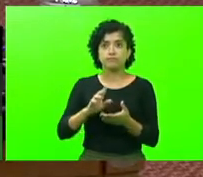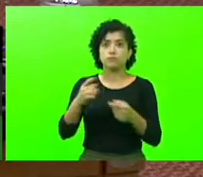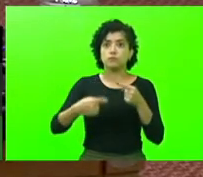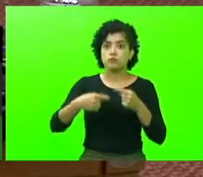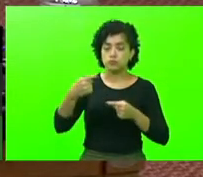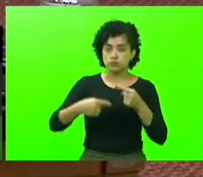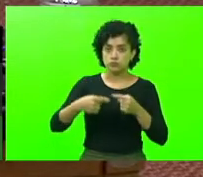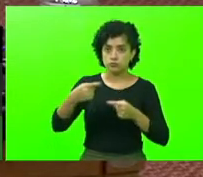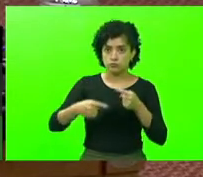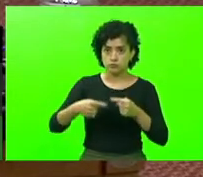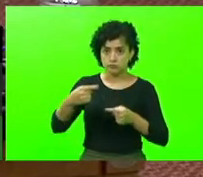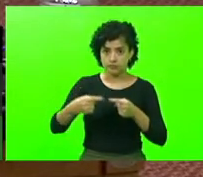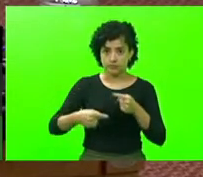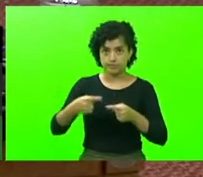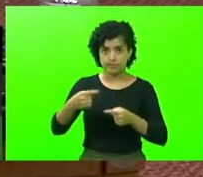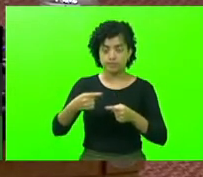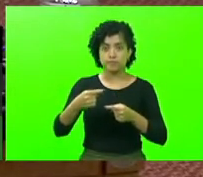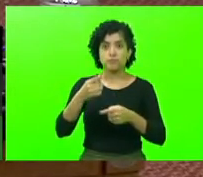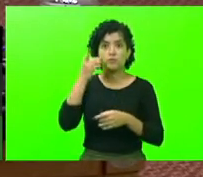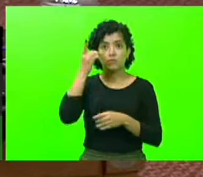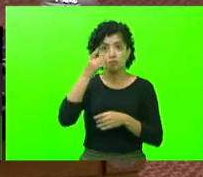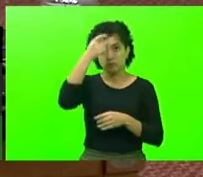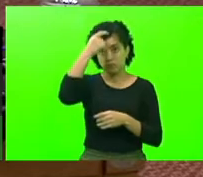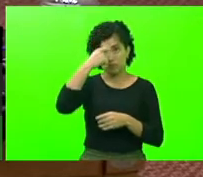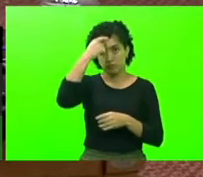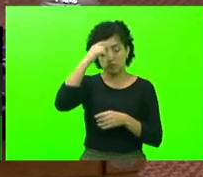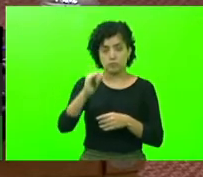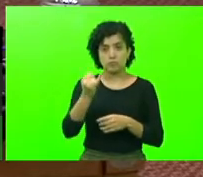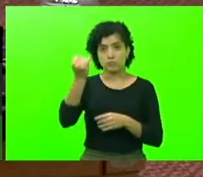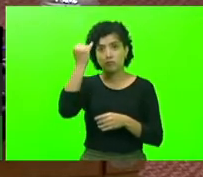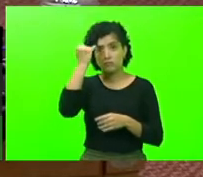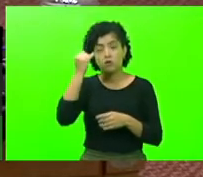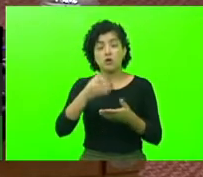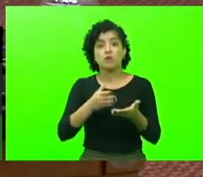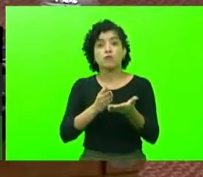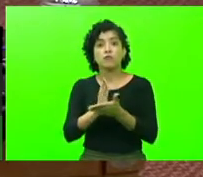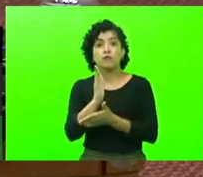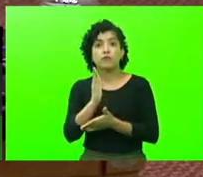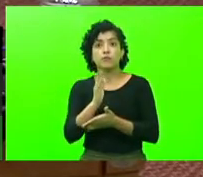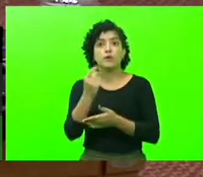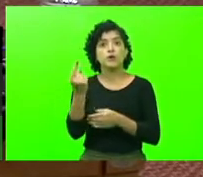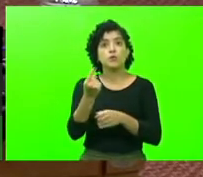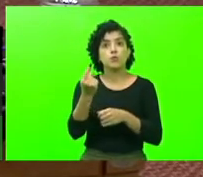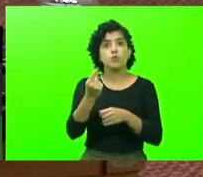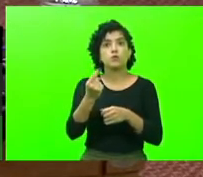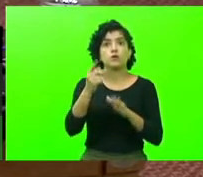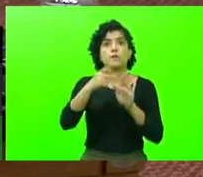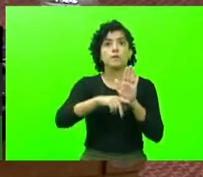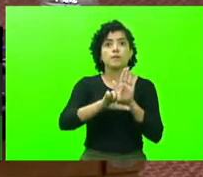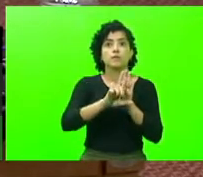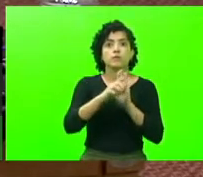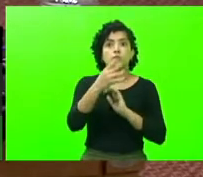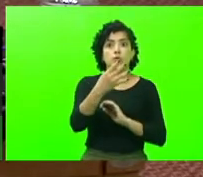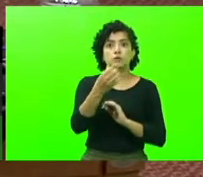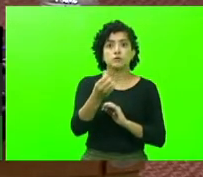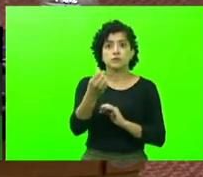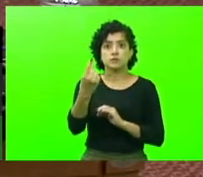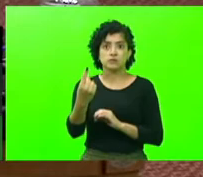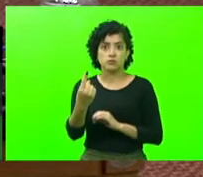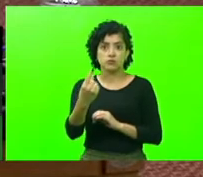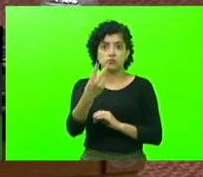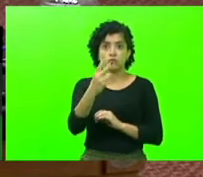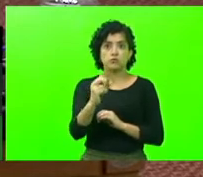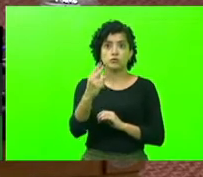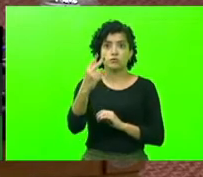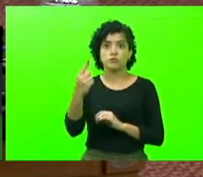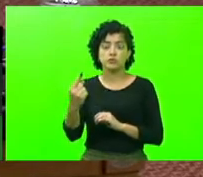discutido pelos senhores deputados Maurício Crudilarc e Jair Mioto. Foi aprovado, em turno único, o projeto de lei 401-2021.